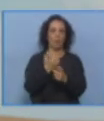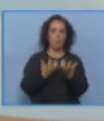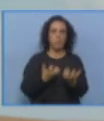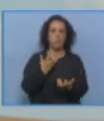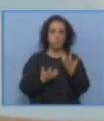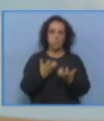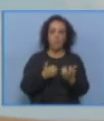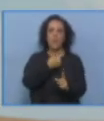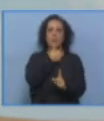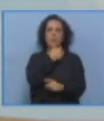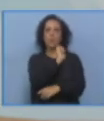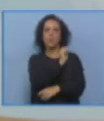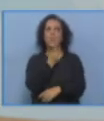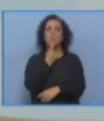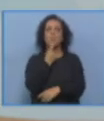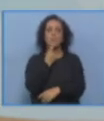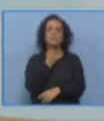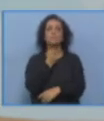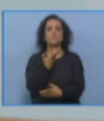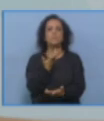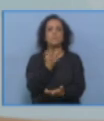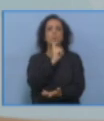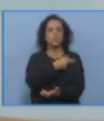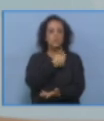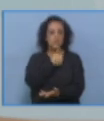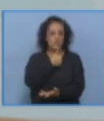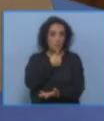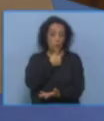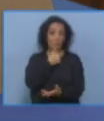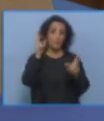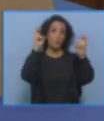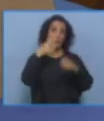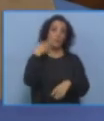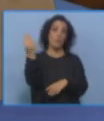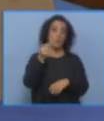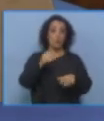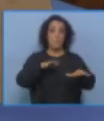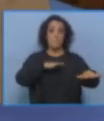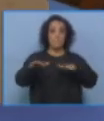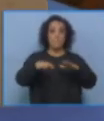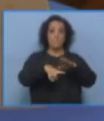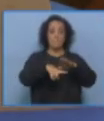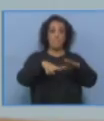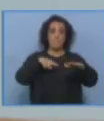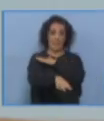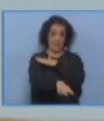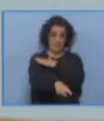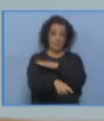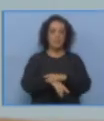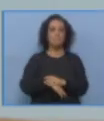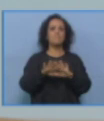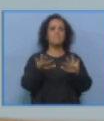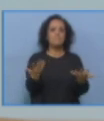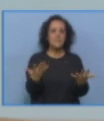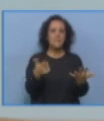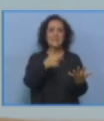da decisão dos ingleses, não é? Sobre o famoso Brexit. Mas, na realidade, uma